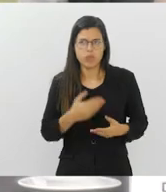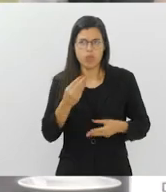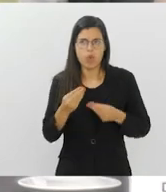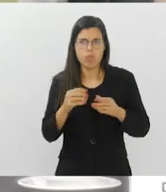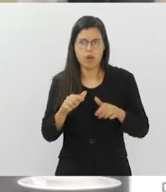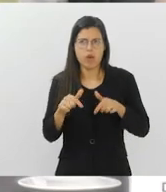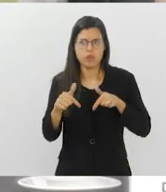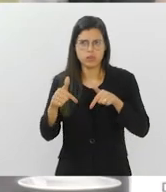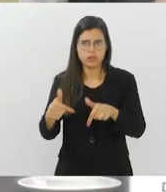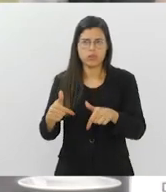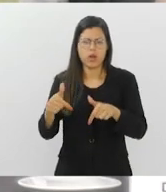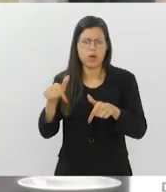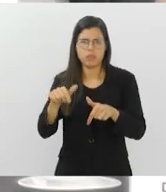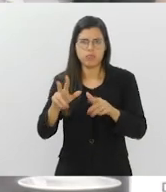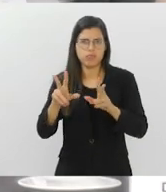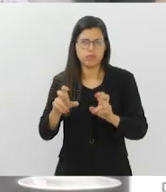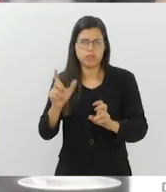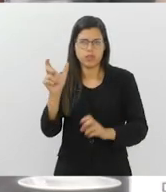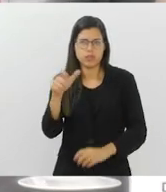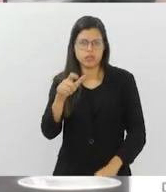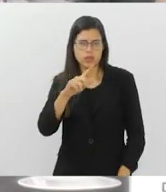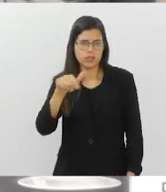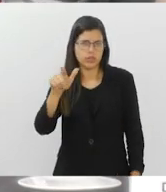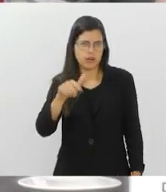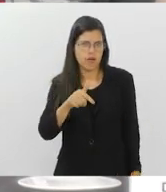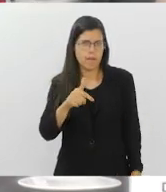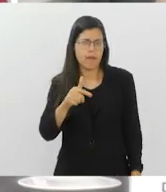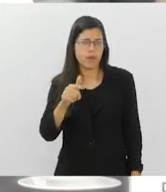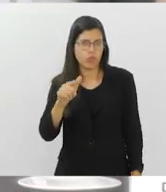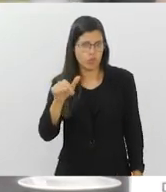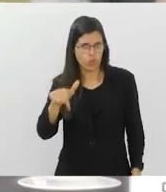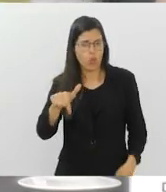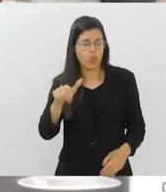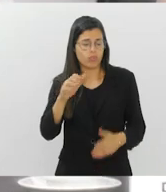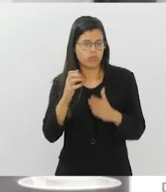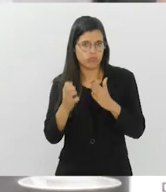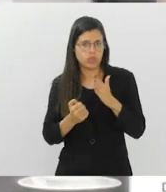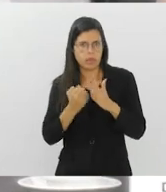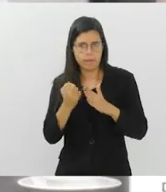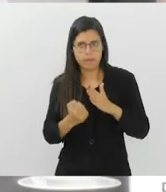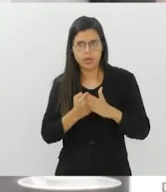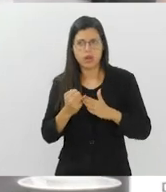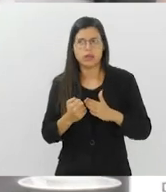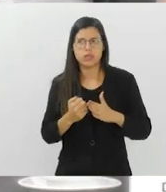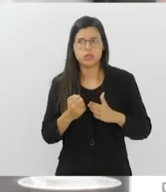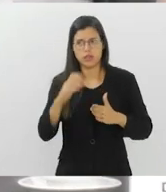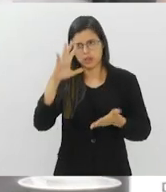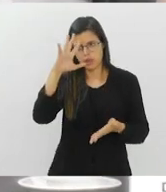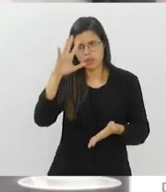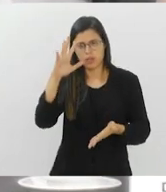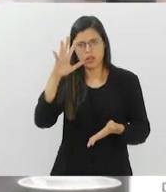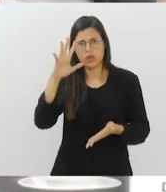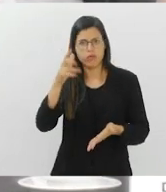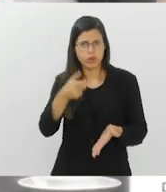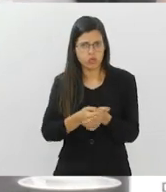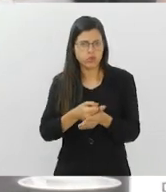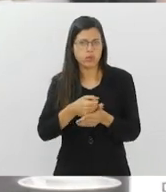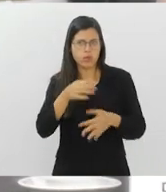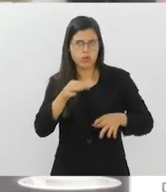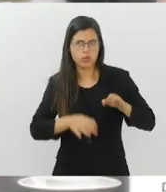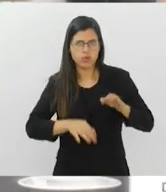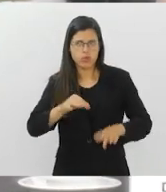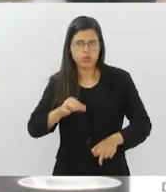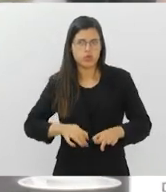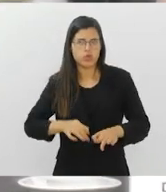em relação a esse cancelamento unilateral que foi questionado pela Justiça e solicitado, inclusive, que voltasse o